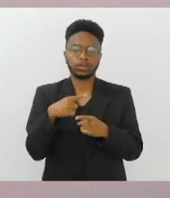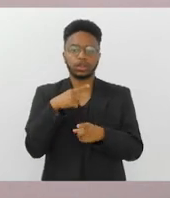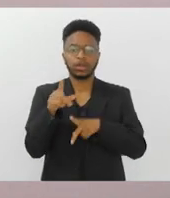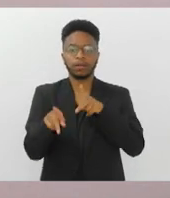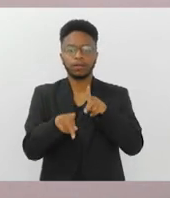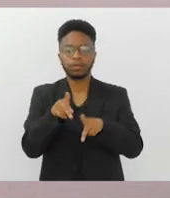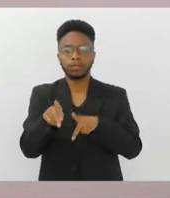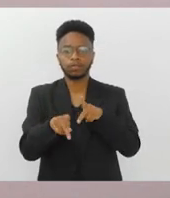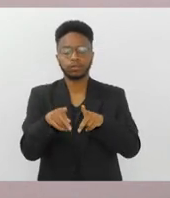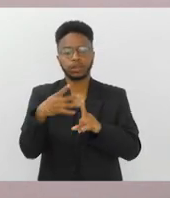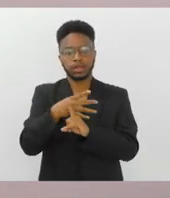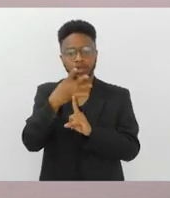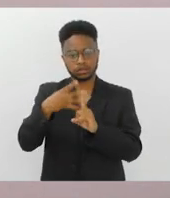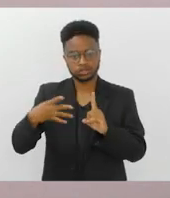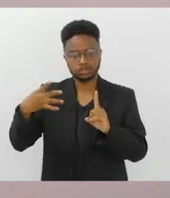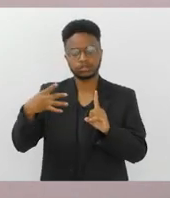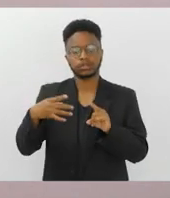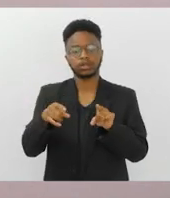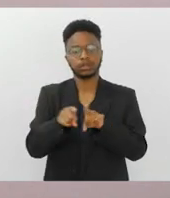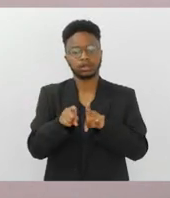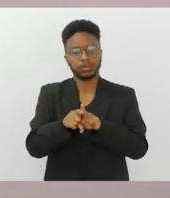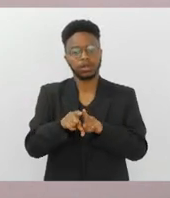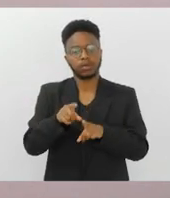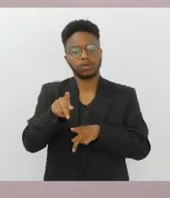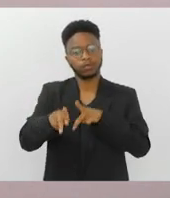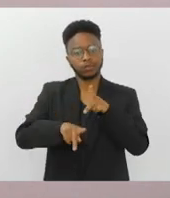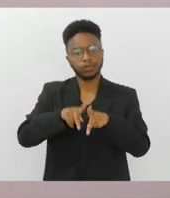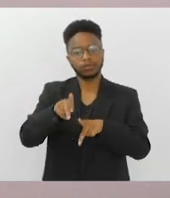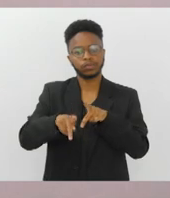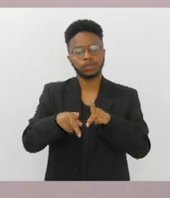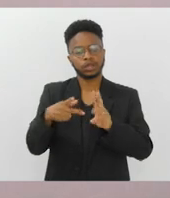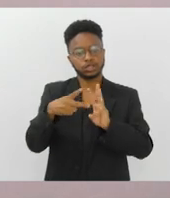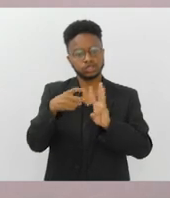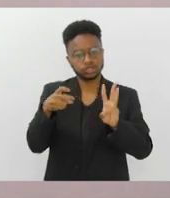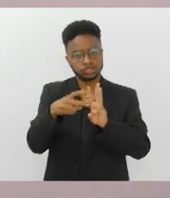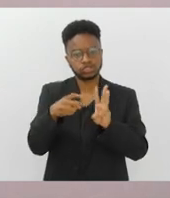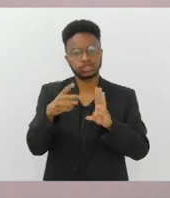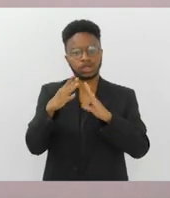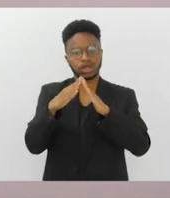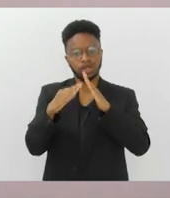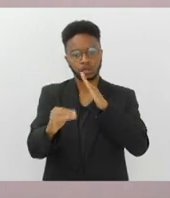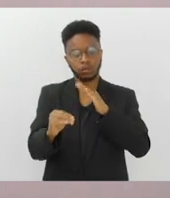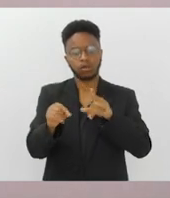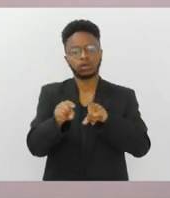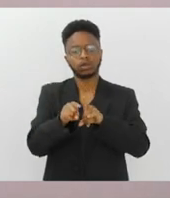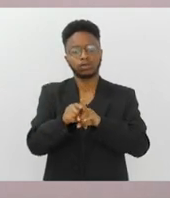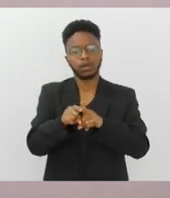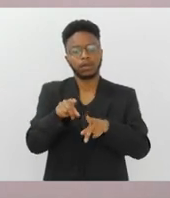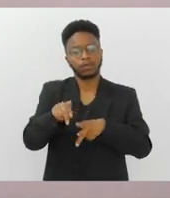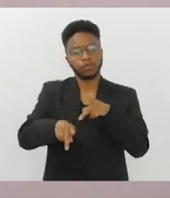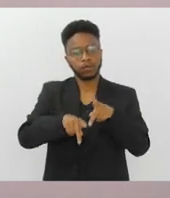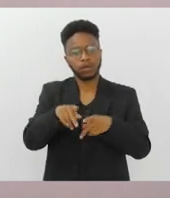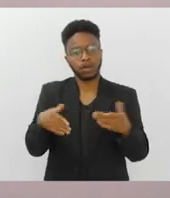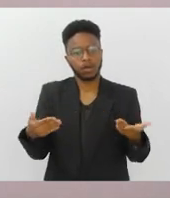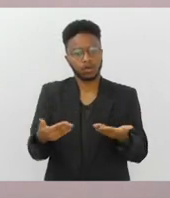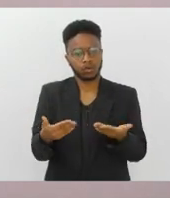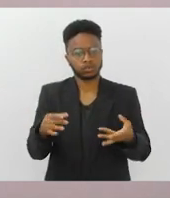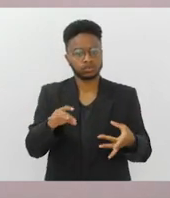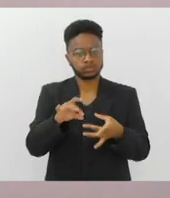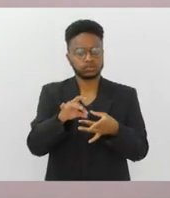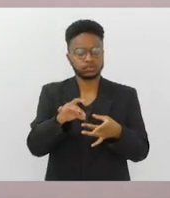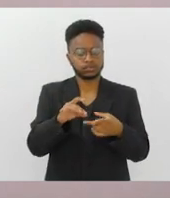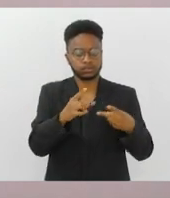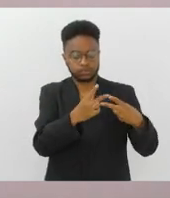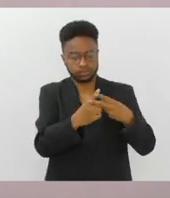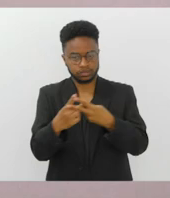população LGBTQIA+, a população indígena, quilombola, a população hoje no sistema de privação